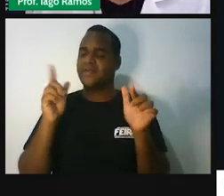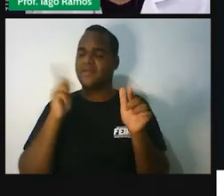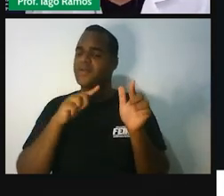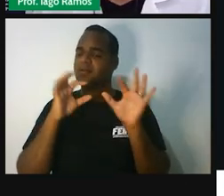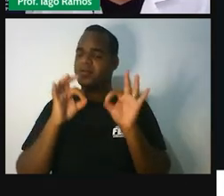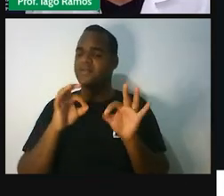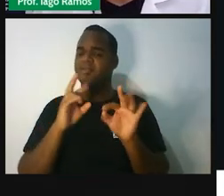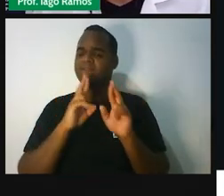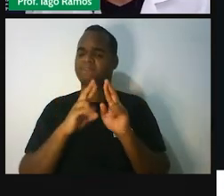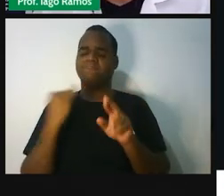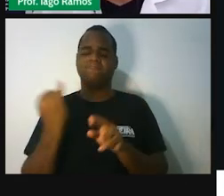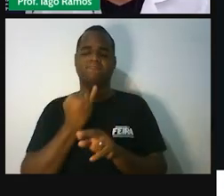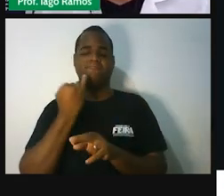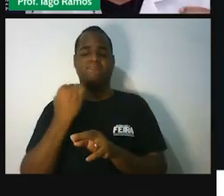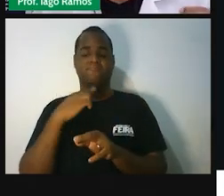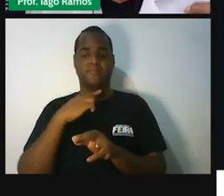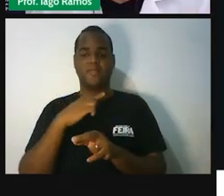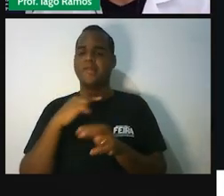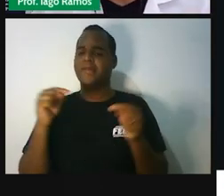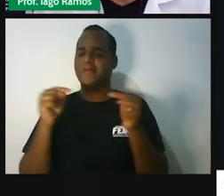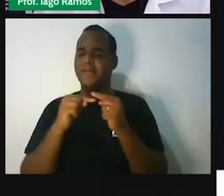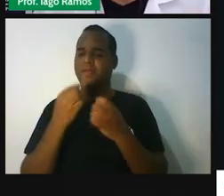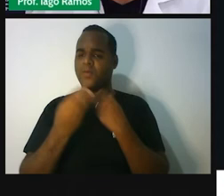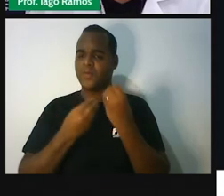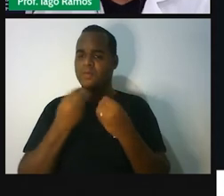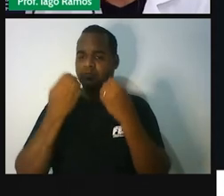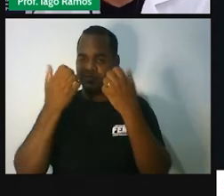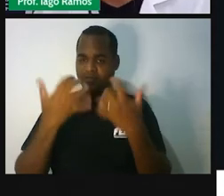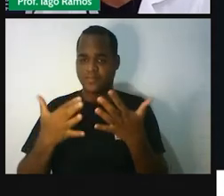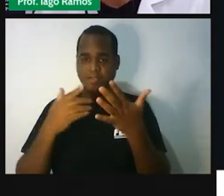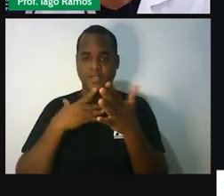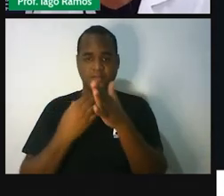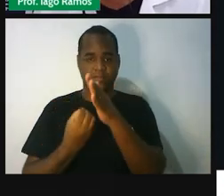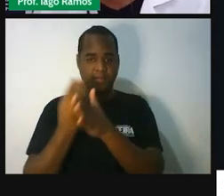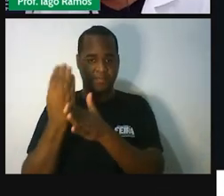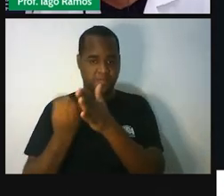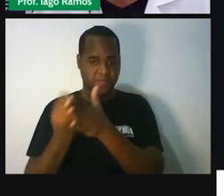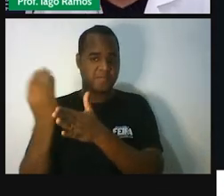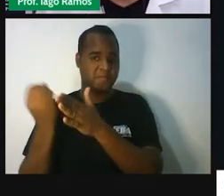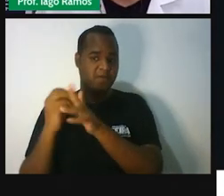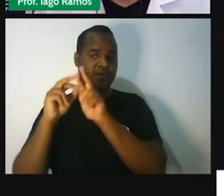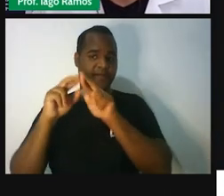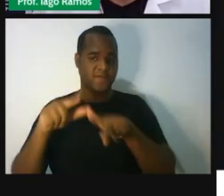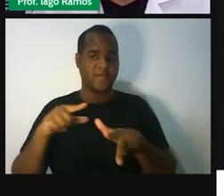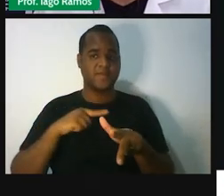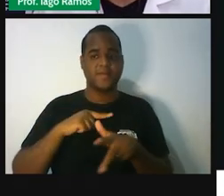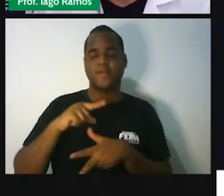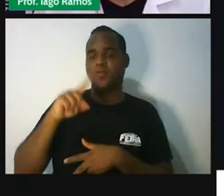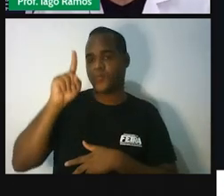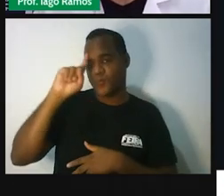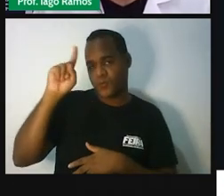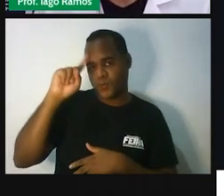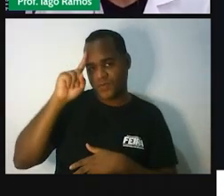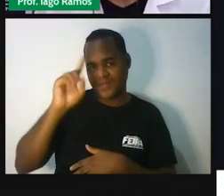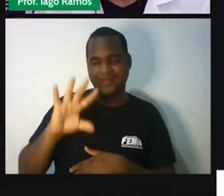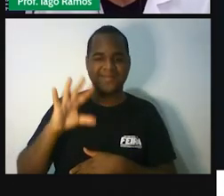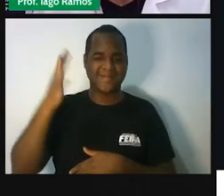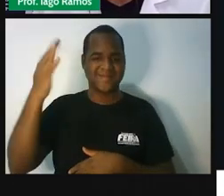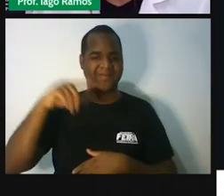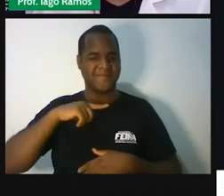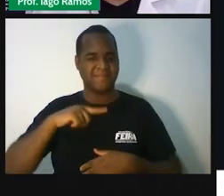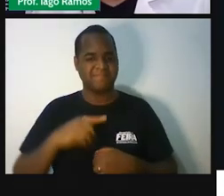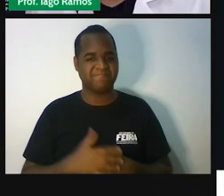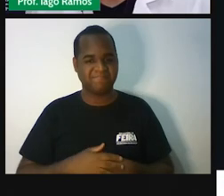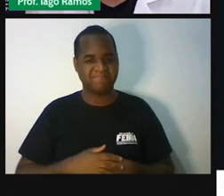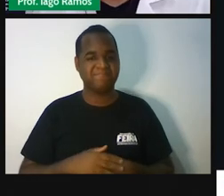um assunto muito importante porque ele aparece em várias situações do nosso cotidiano, tá bom?